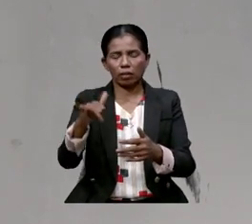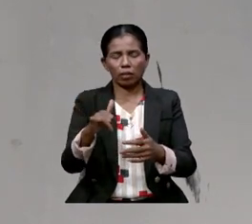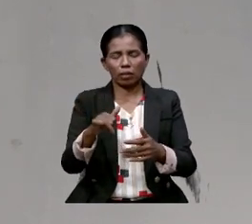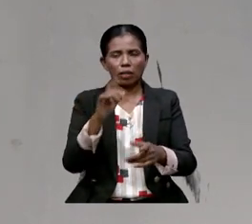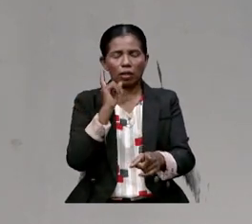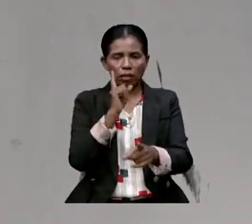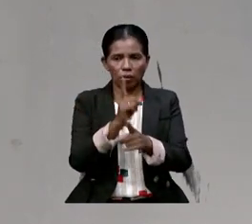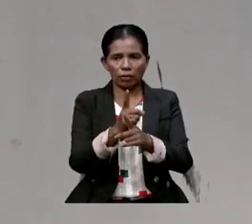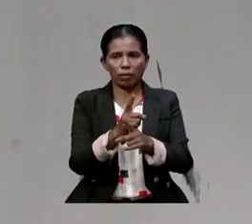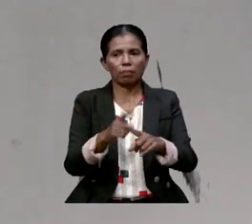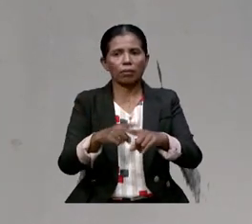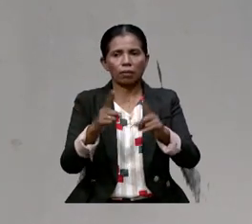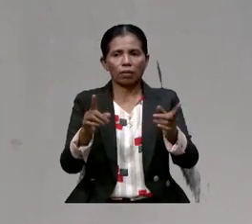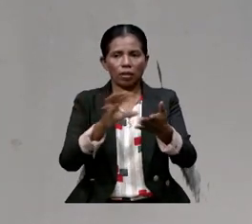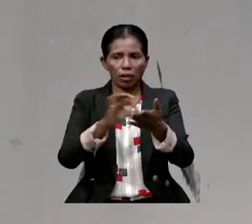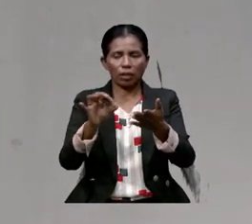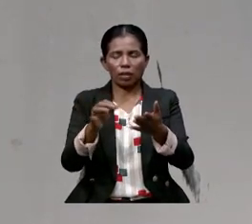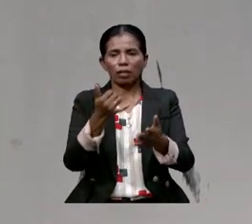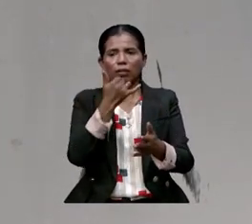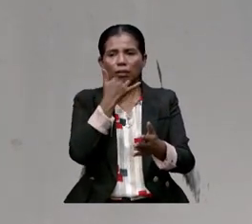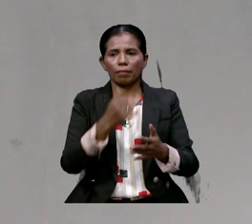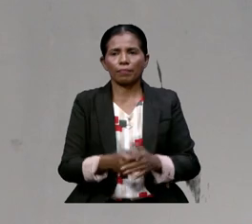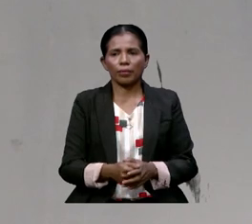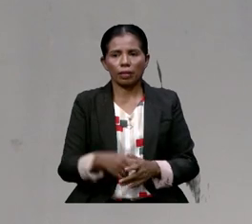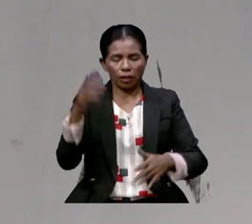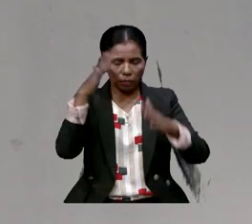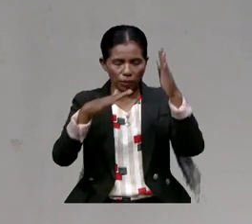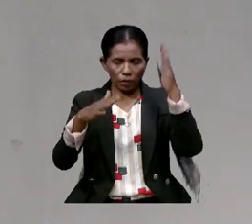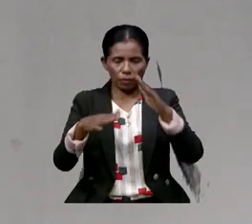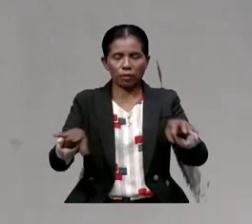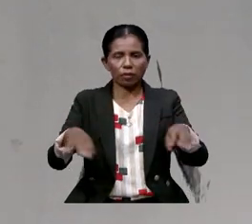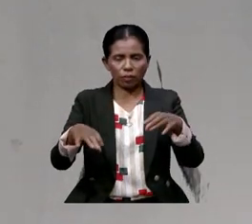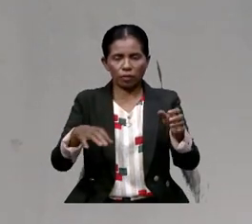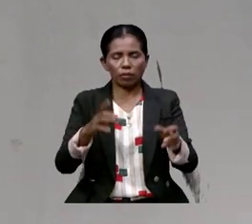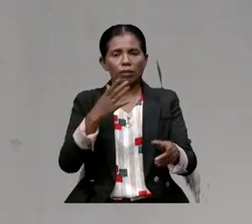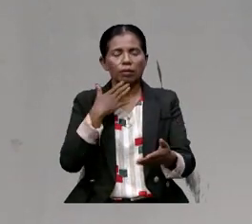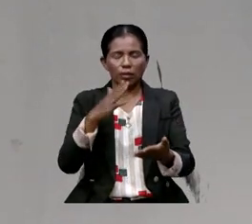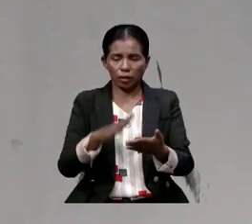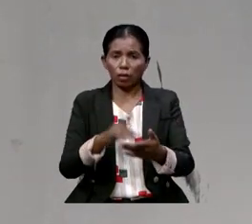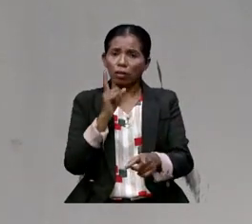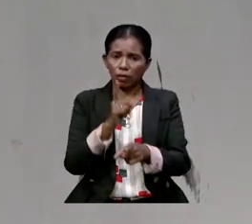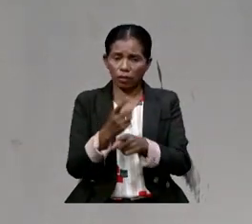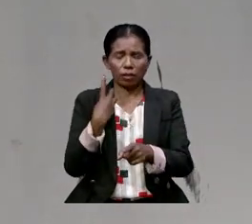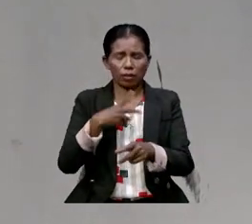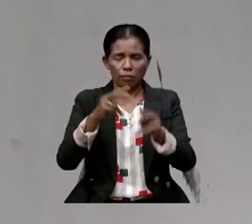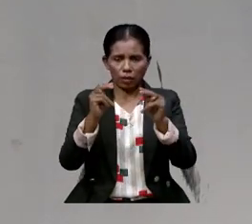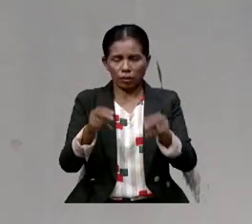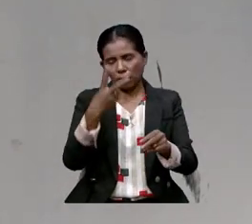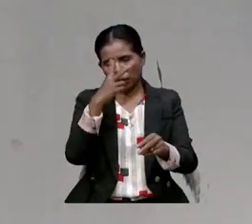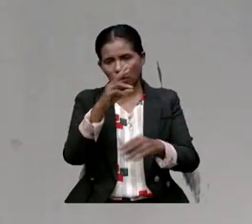los mas a querer nessa sala. Então, é problema de qualidade. Nós que lá. Então, a gente precisa de uma atua raída.